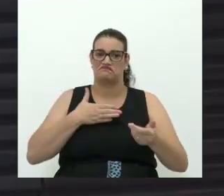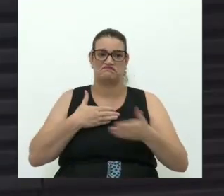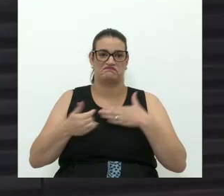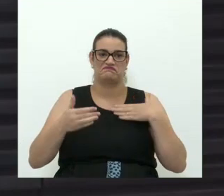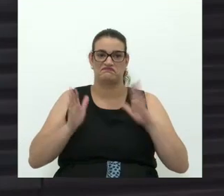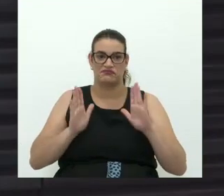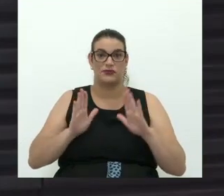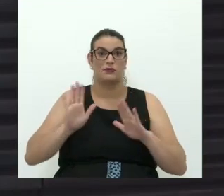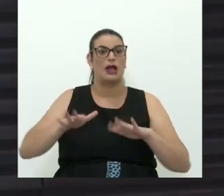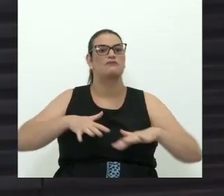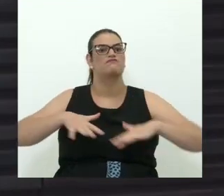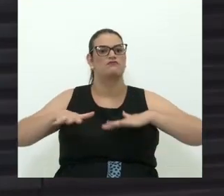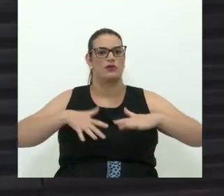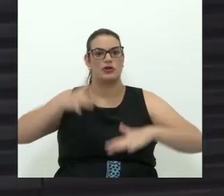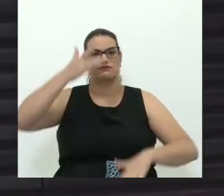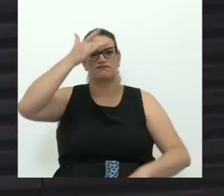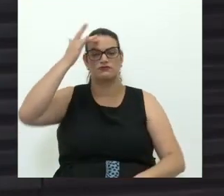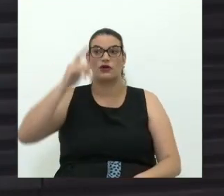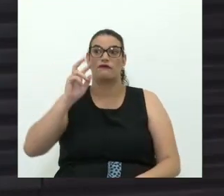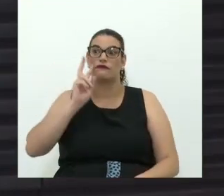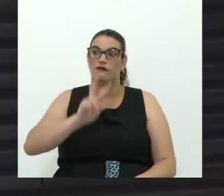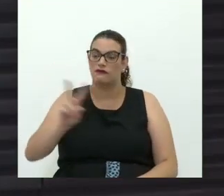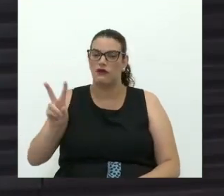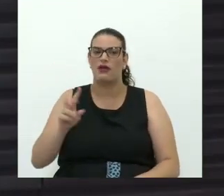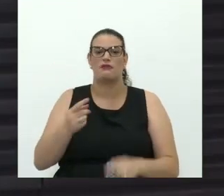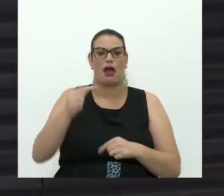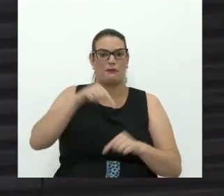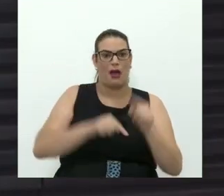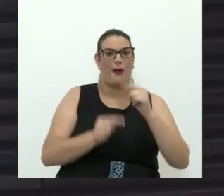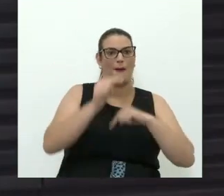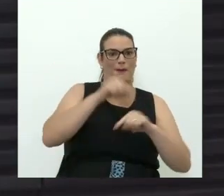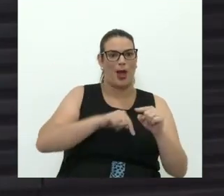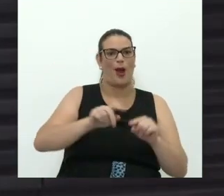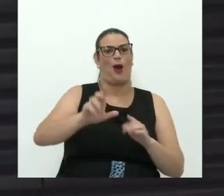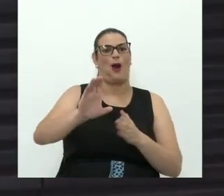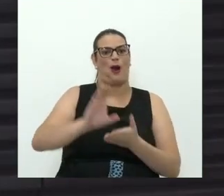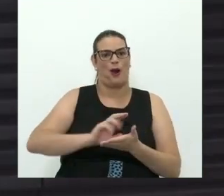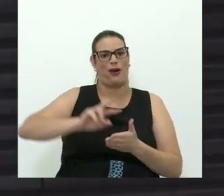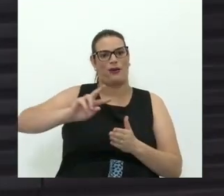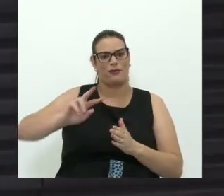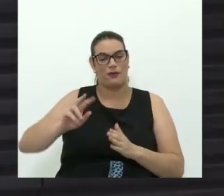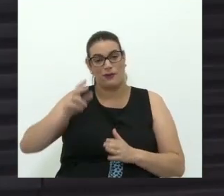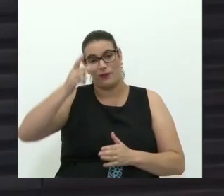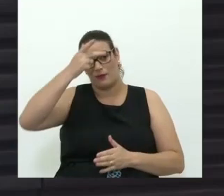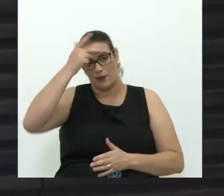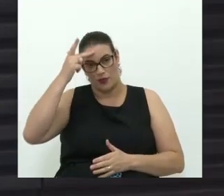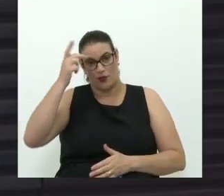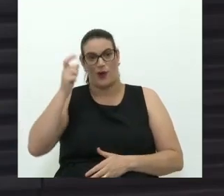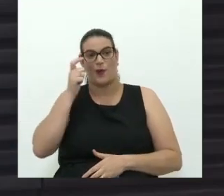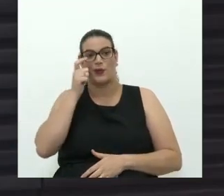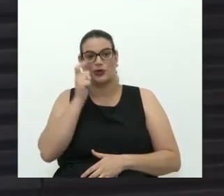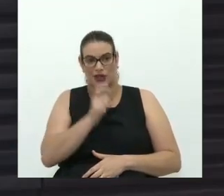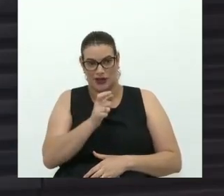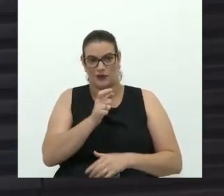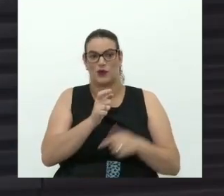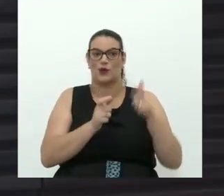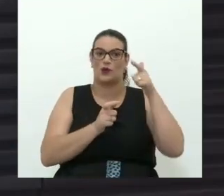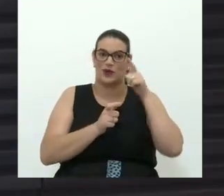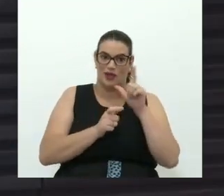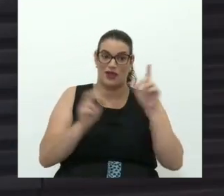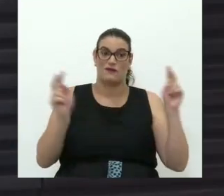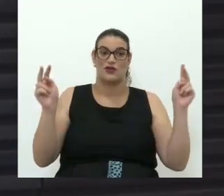caso mas gira movimento gerando movimento gera o quê interesse e tendo interesse tem